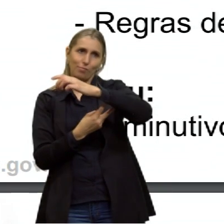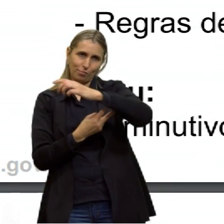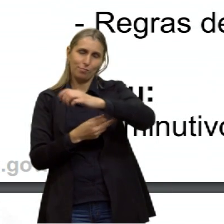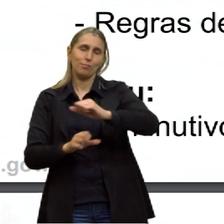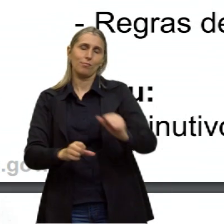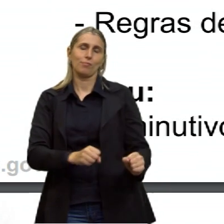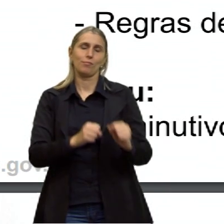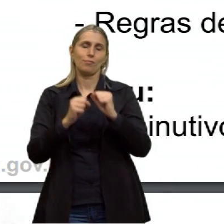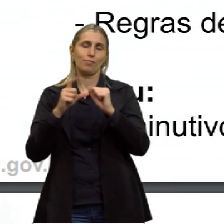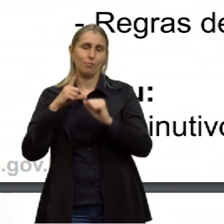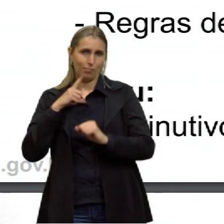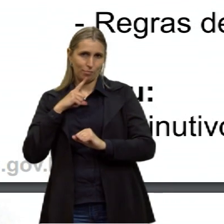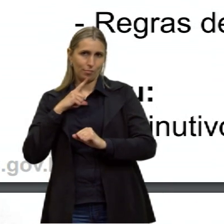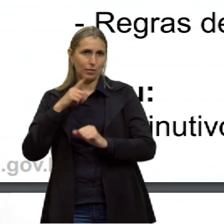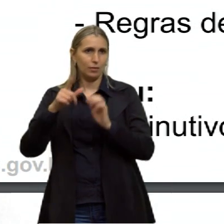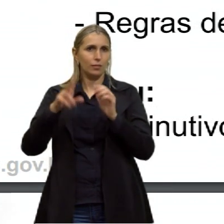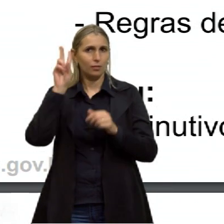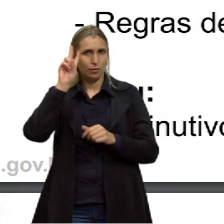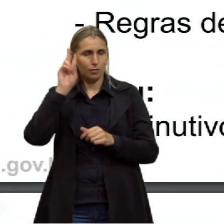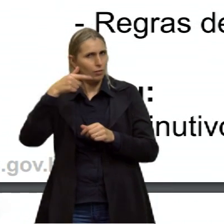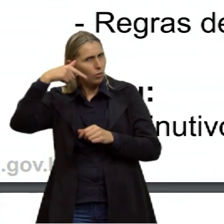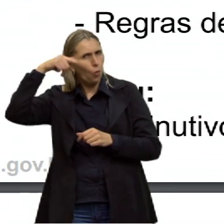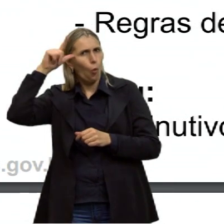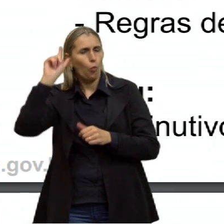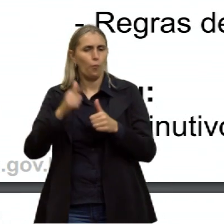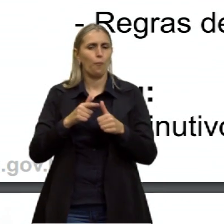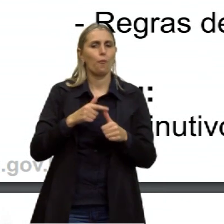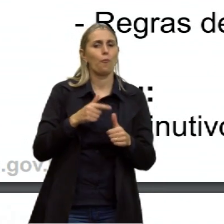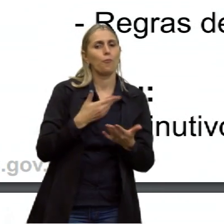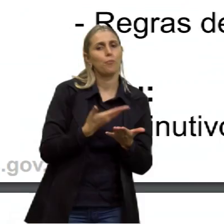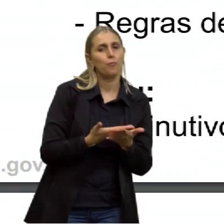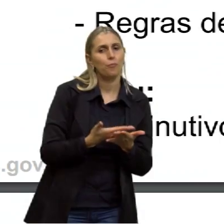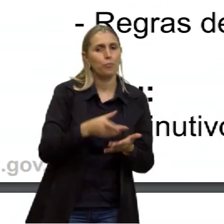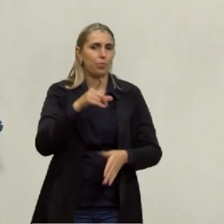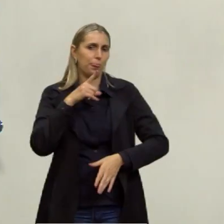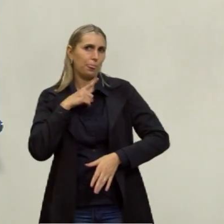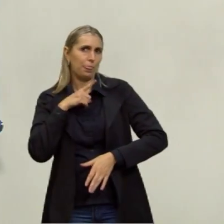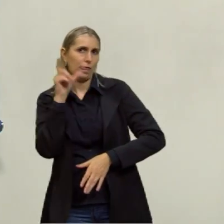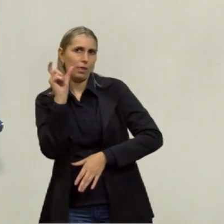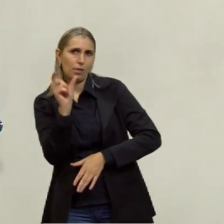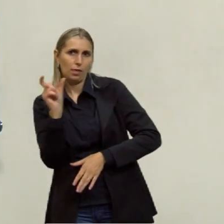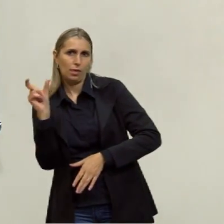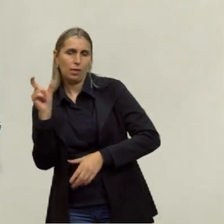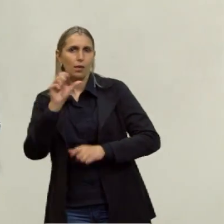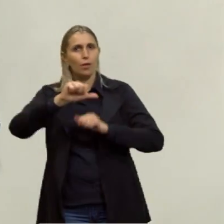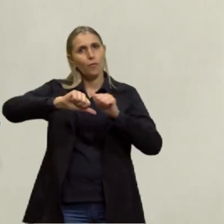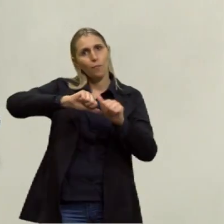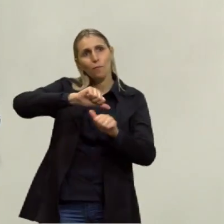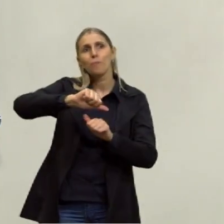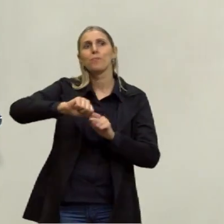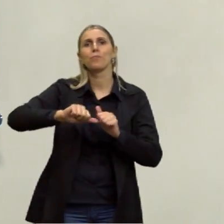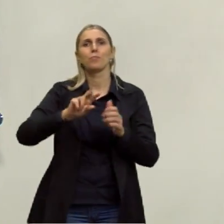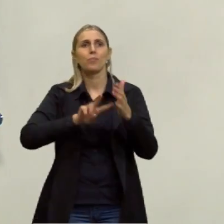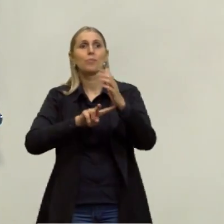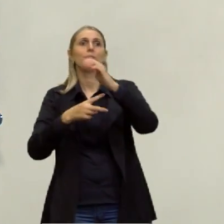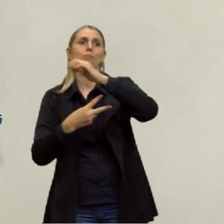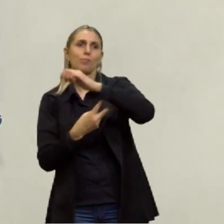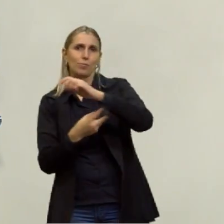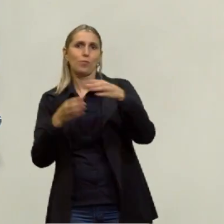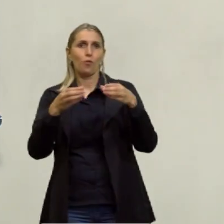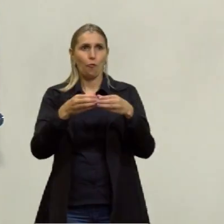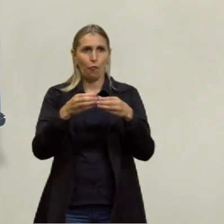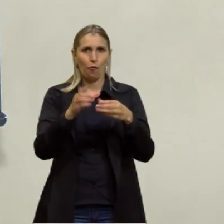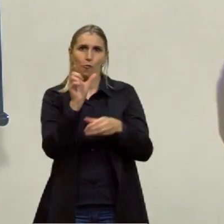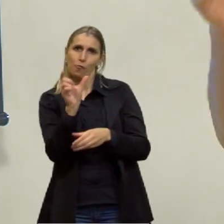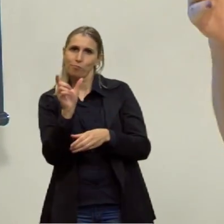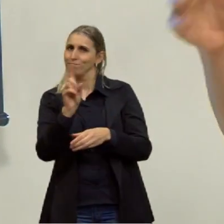lembram quando eu disse ontem né na nossa primeira aula que existem palavras que são variáveis e classes de